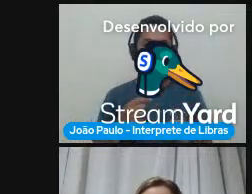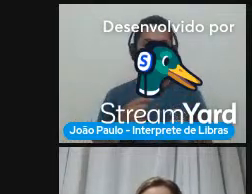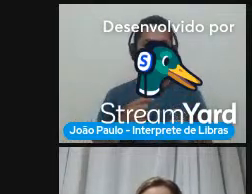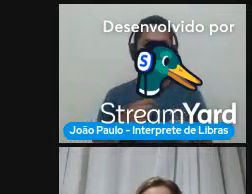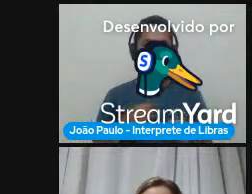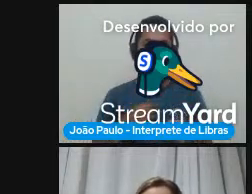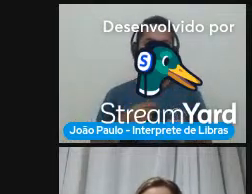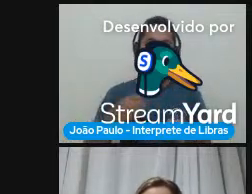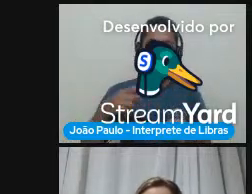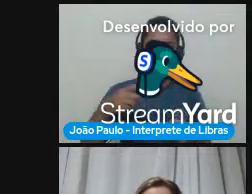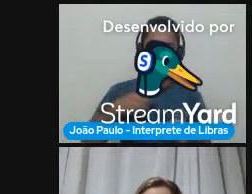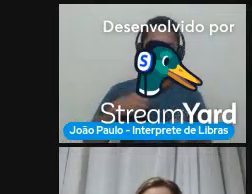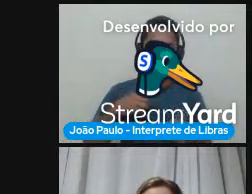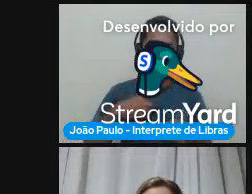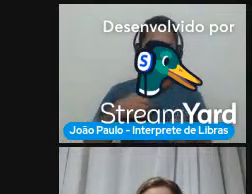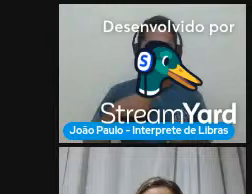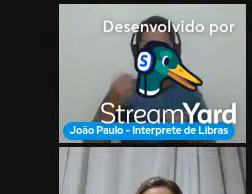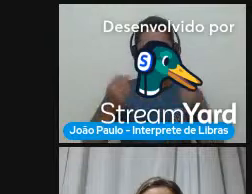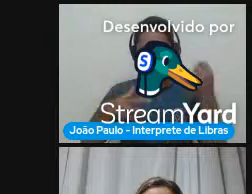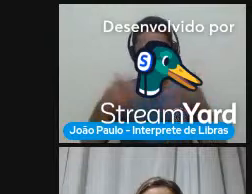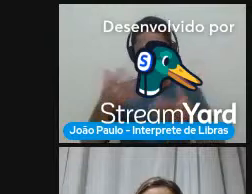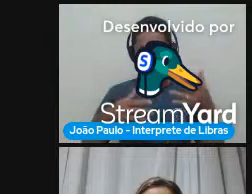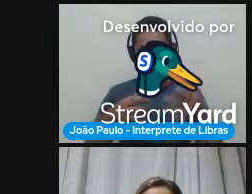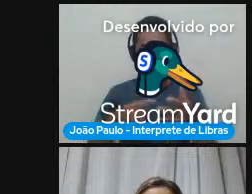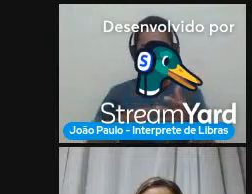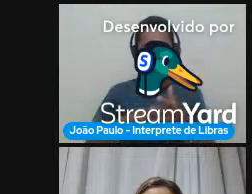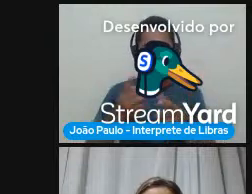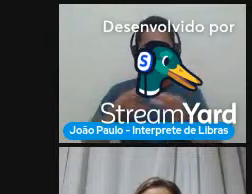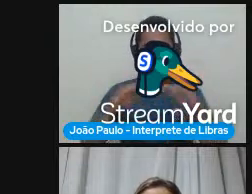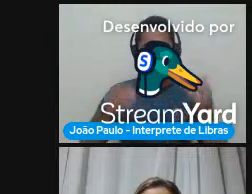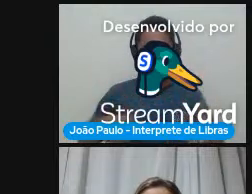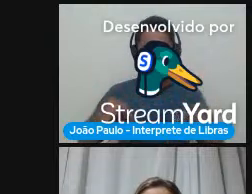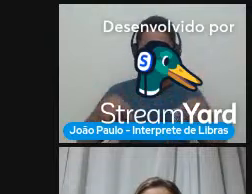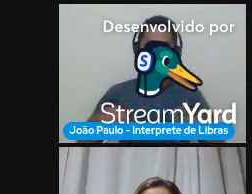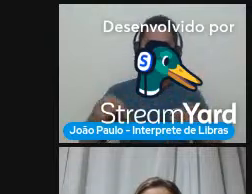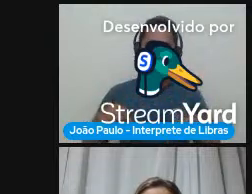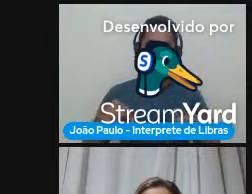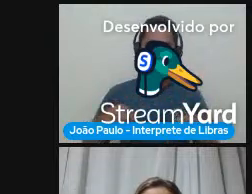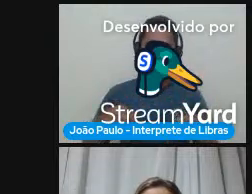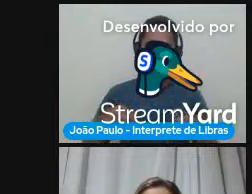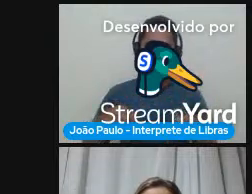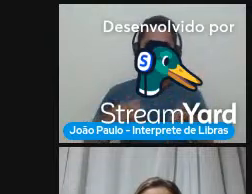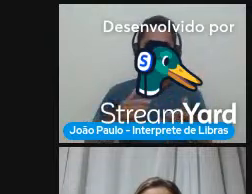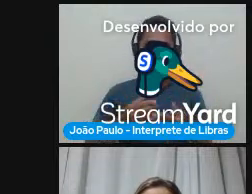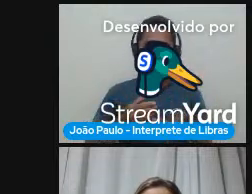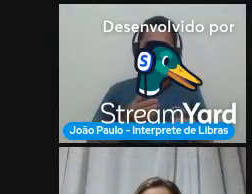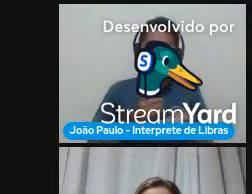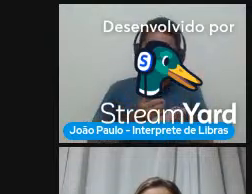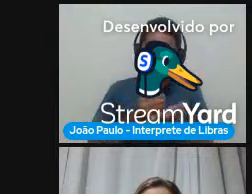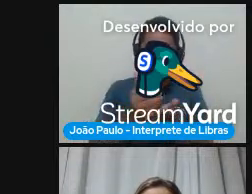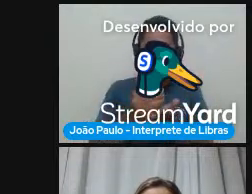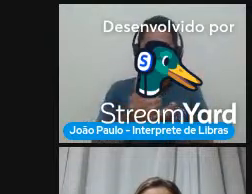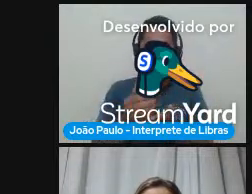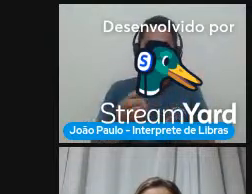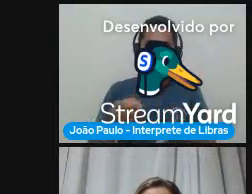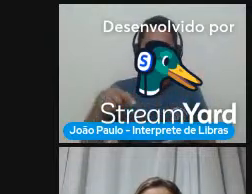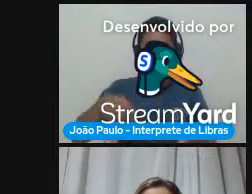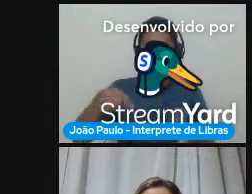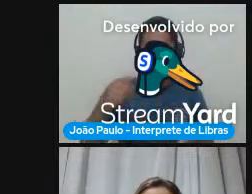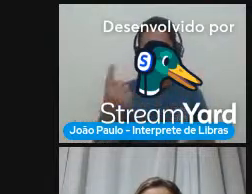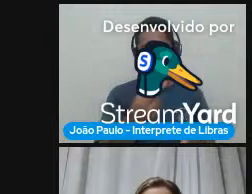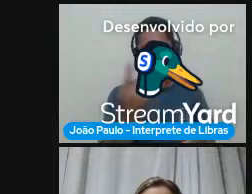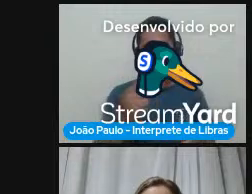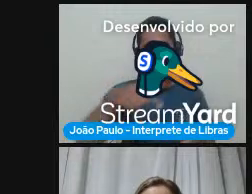fechamos a nossa primeira mesa de cerimônia de inauguração do nosso Qualifica EJA